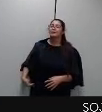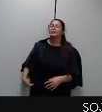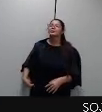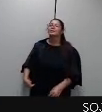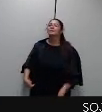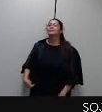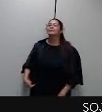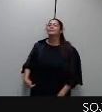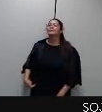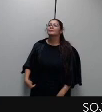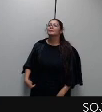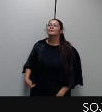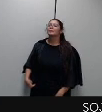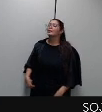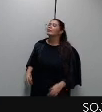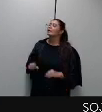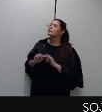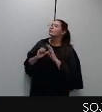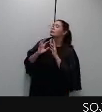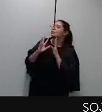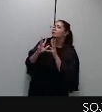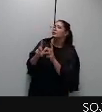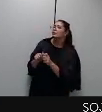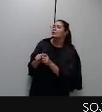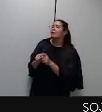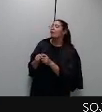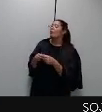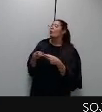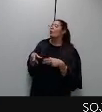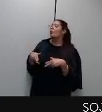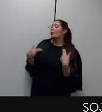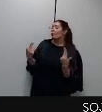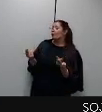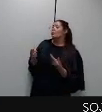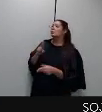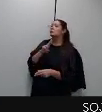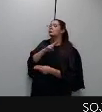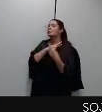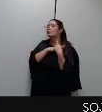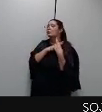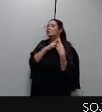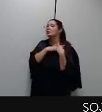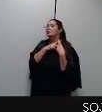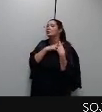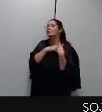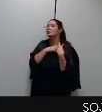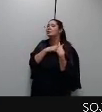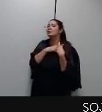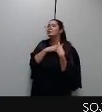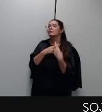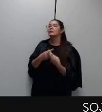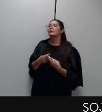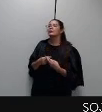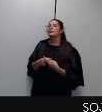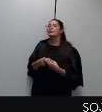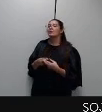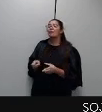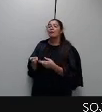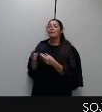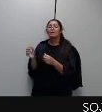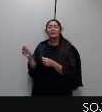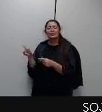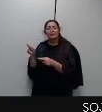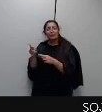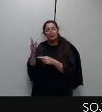é do contribuinte ou do responsável contribuintes se sabe o que é responsável aquele aquele que tem